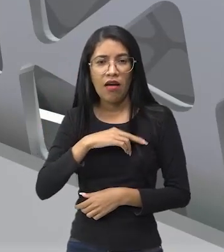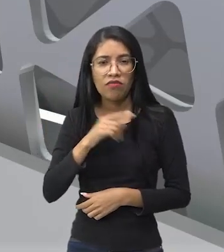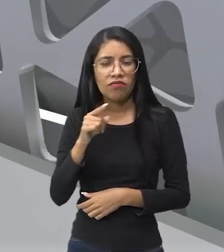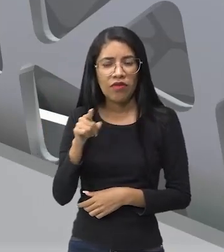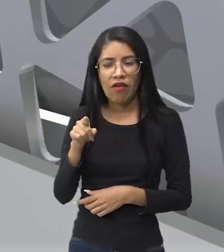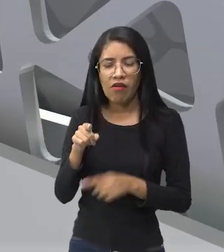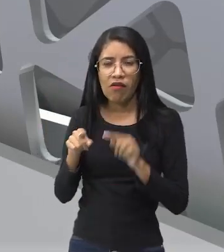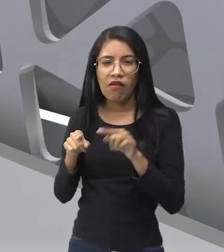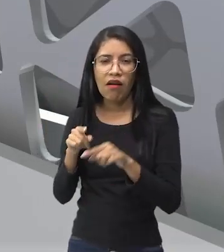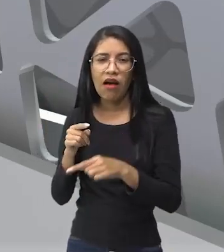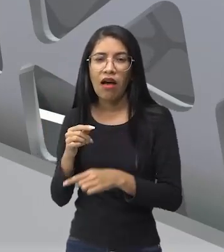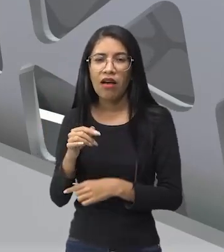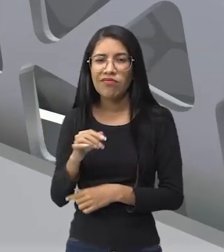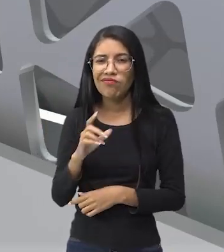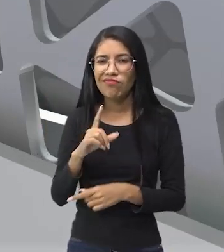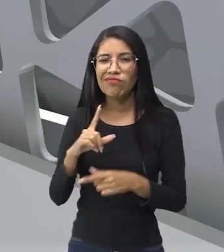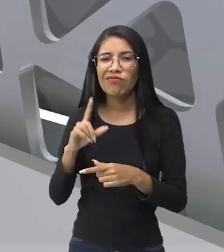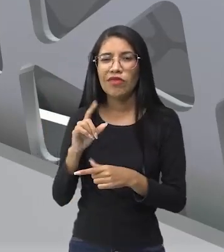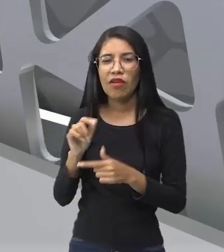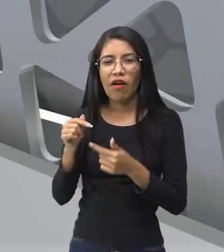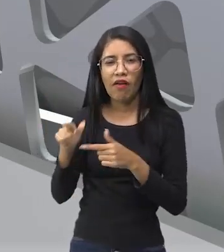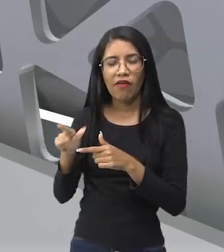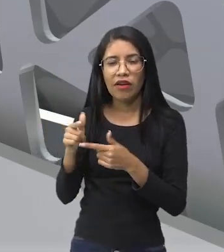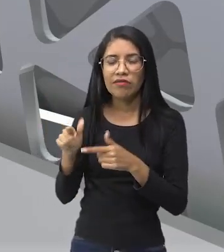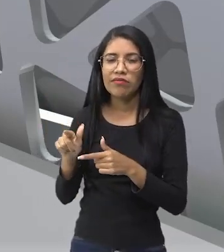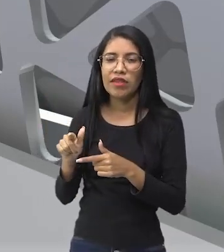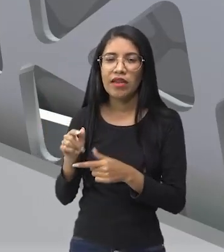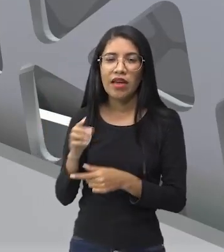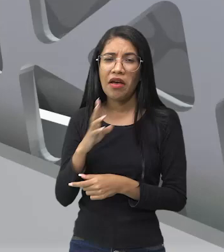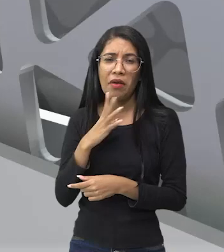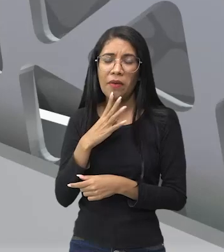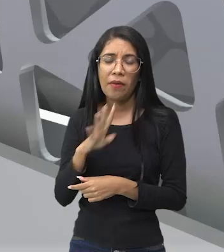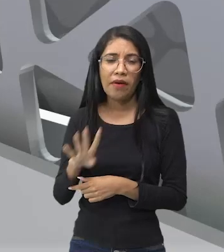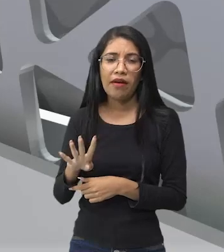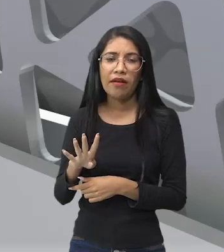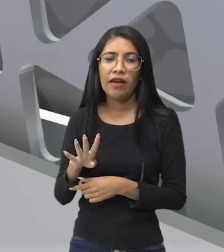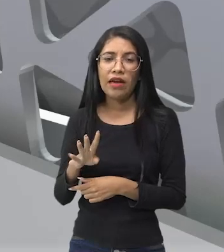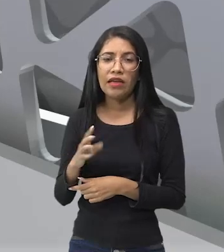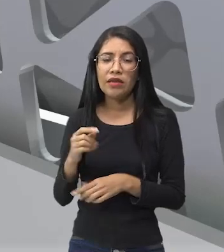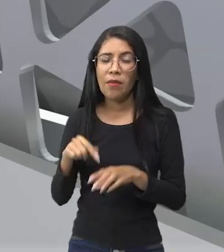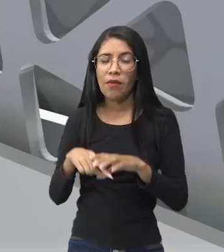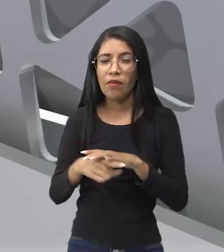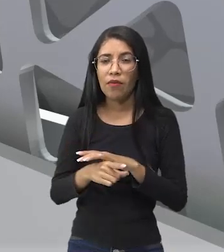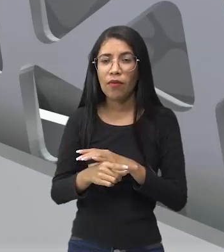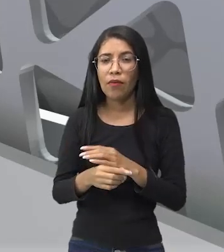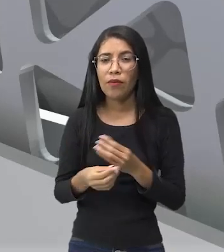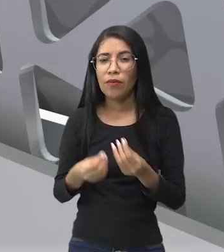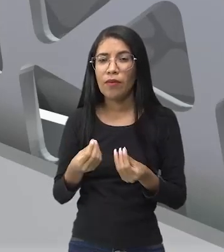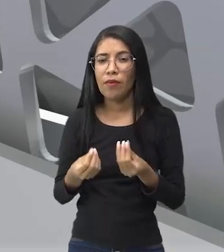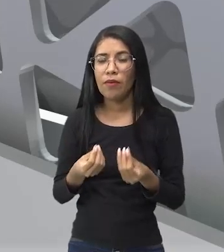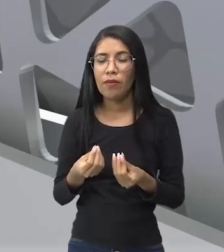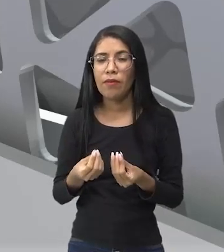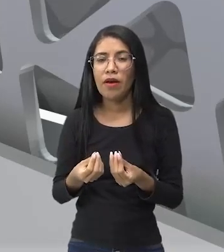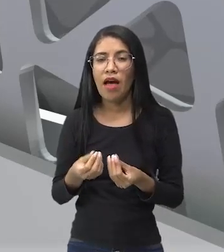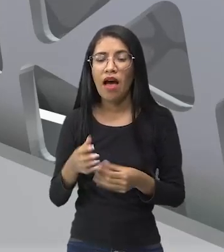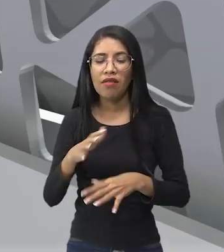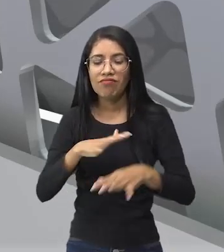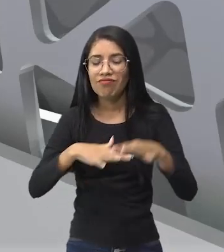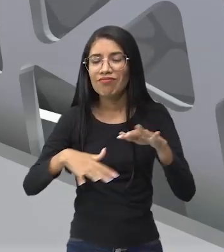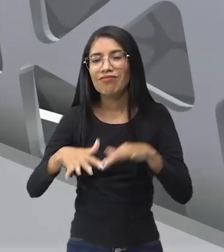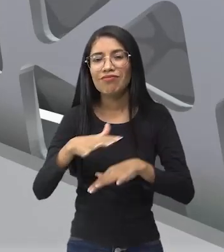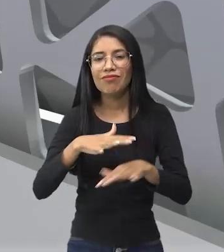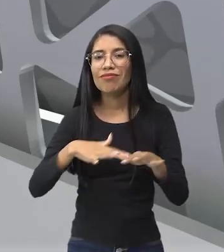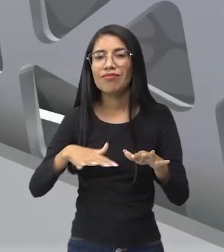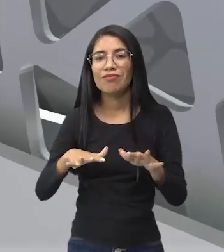o dedo, de chamar disso, chamar daquilo, e não conhece a profundidade disso. Ah, porque eles fazem